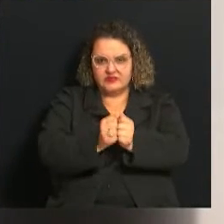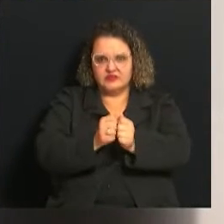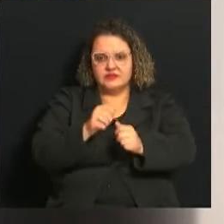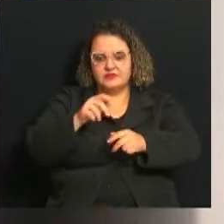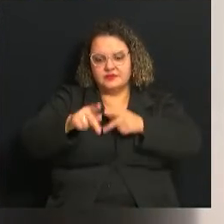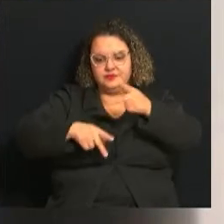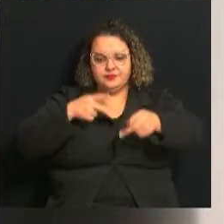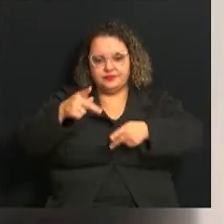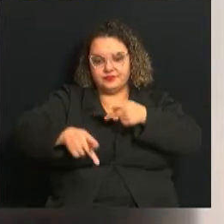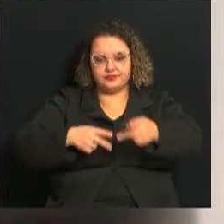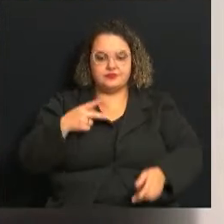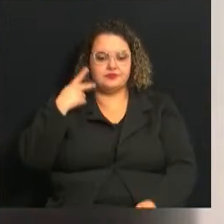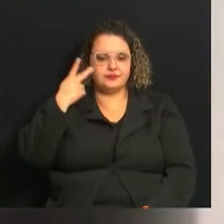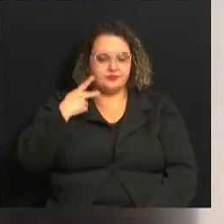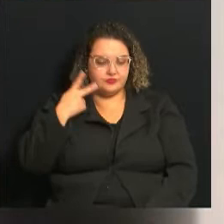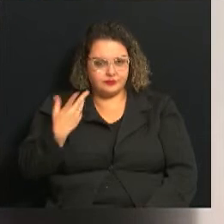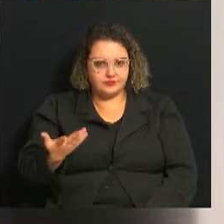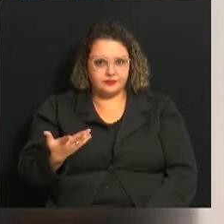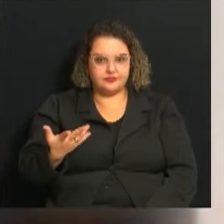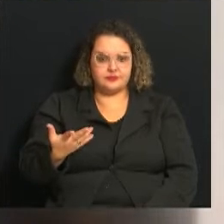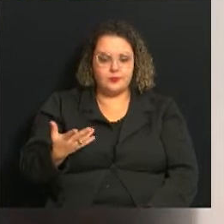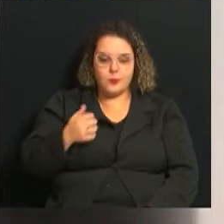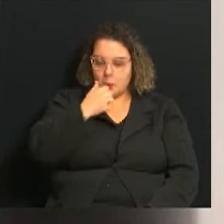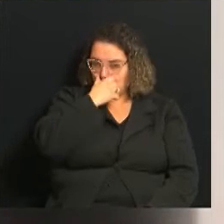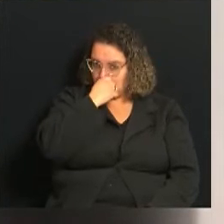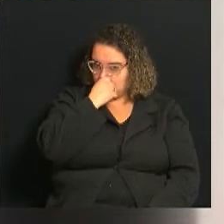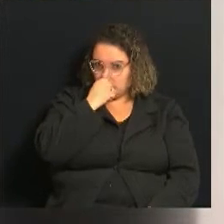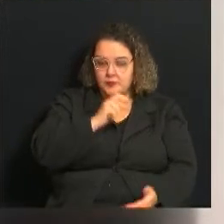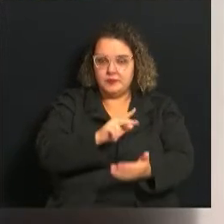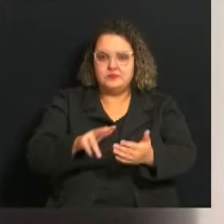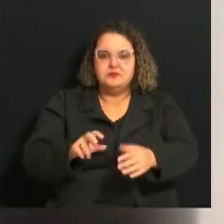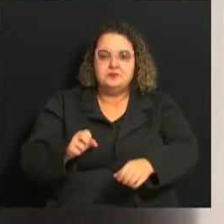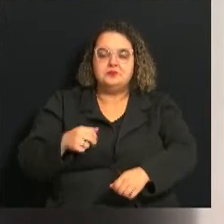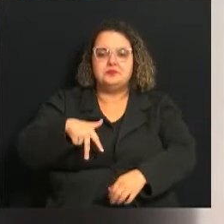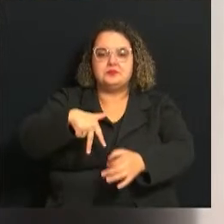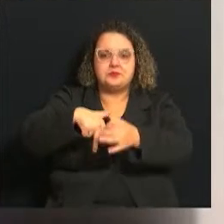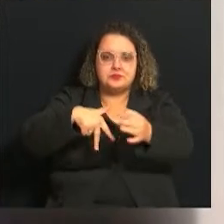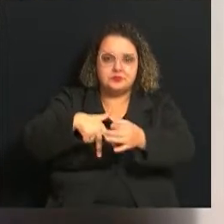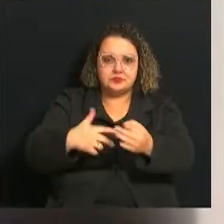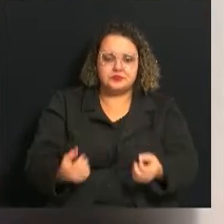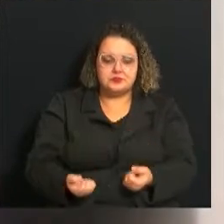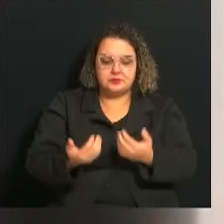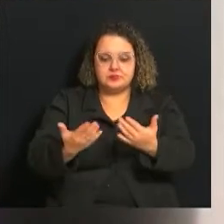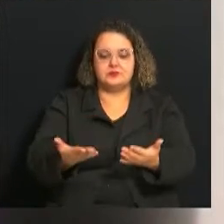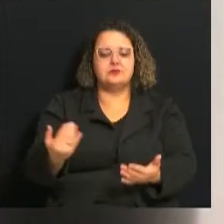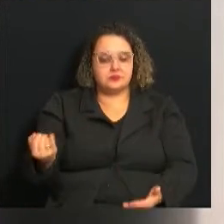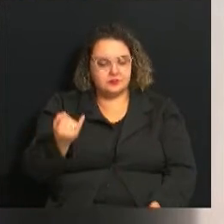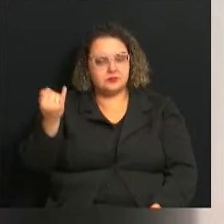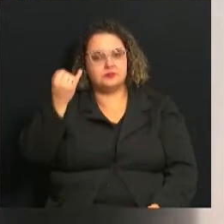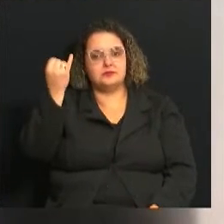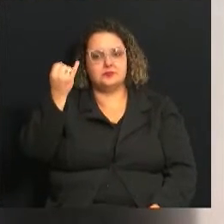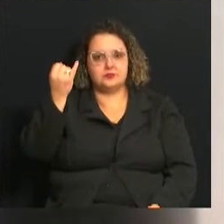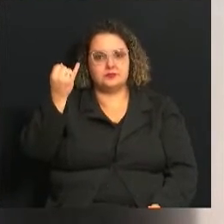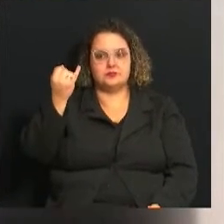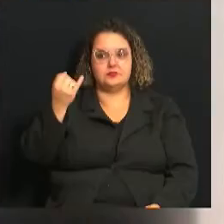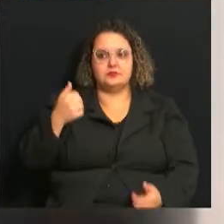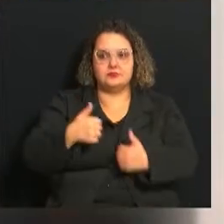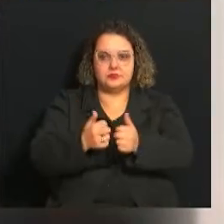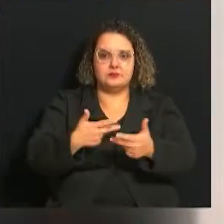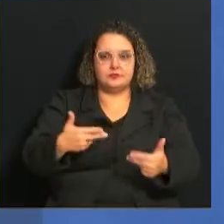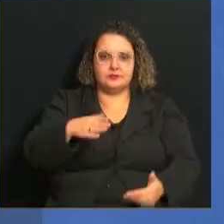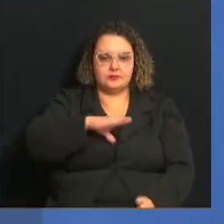são várias sugestões que foram apresentadas, que são de grande relevância para o sistema de operação do transporte da cidade.